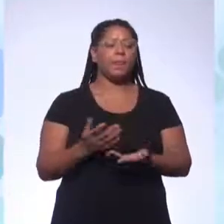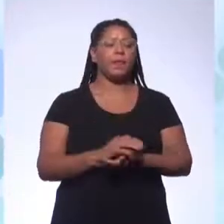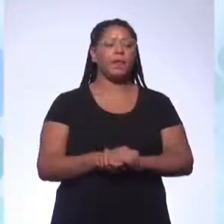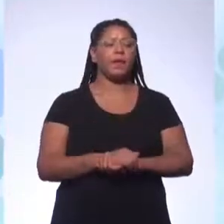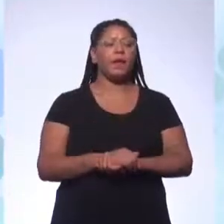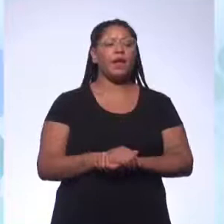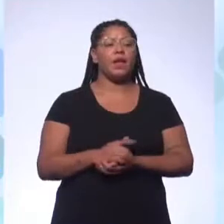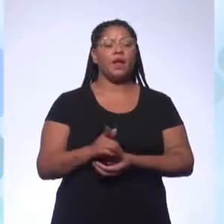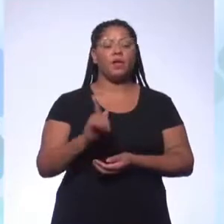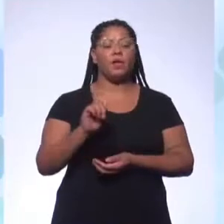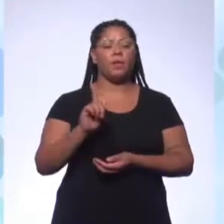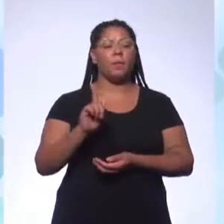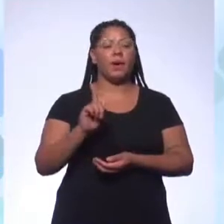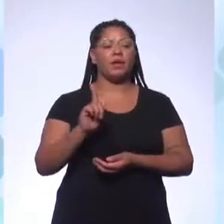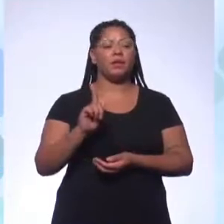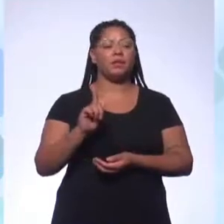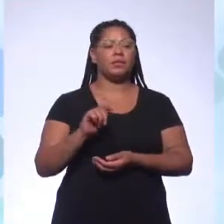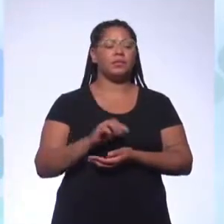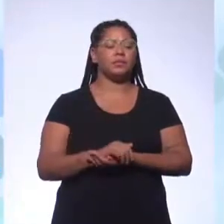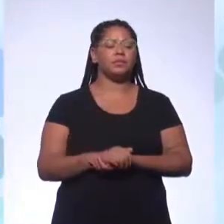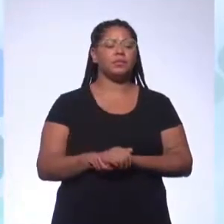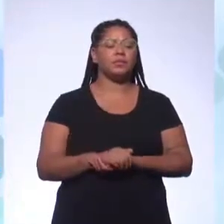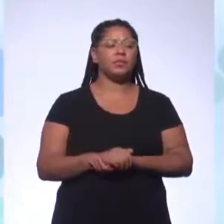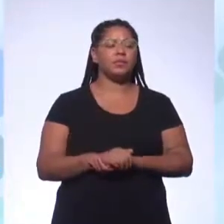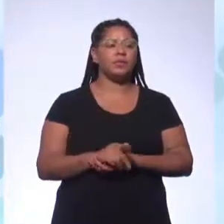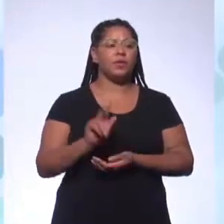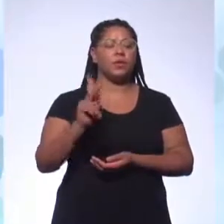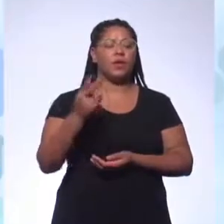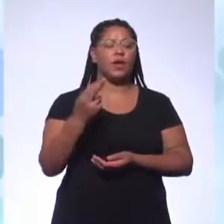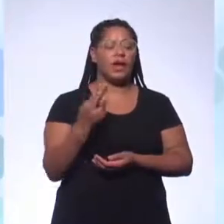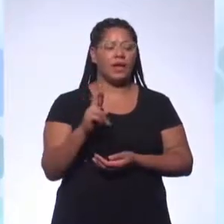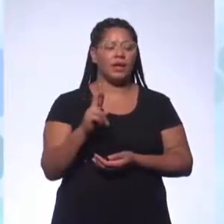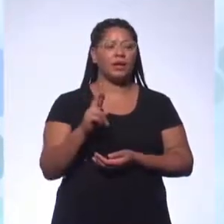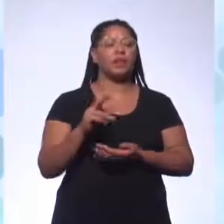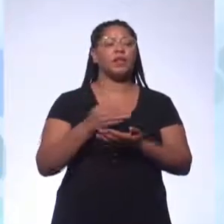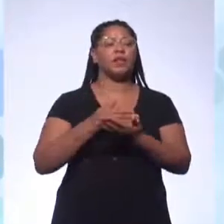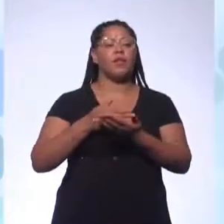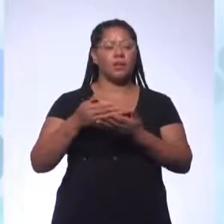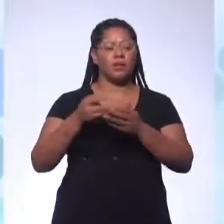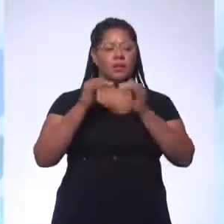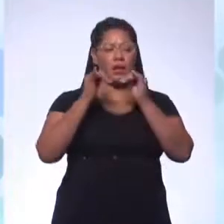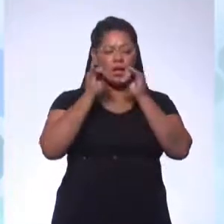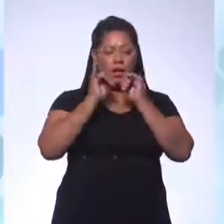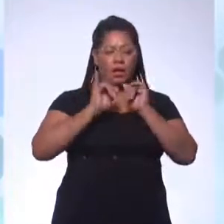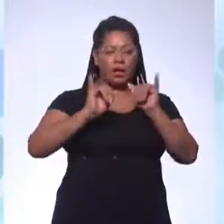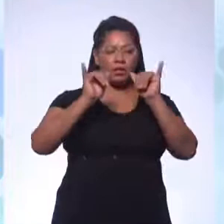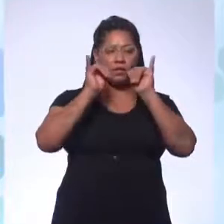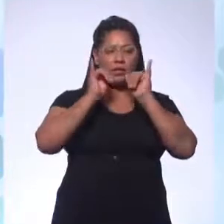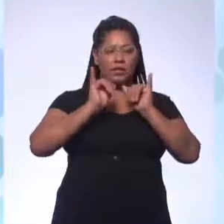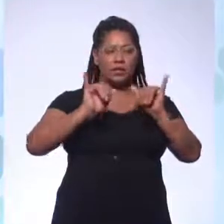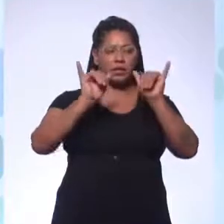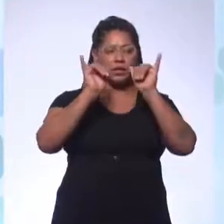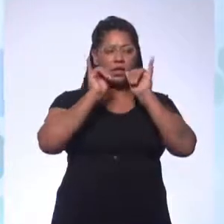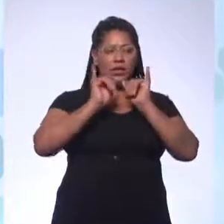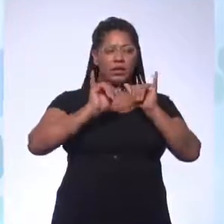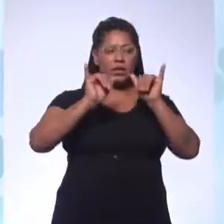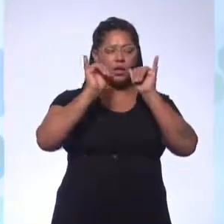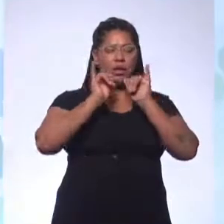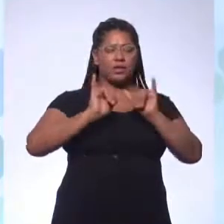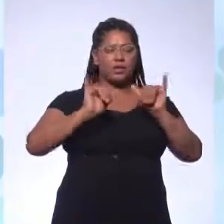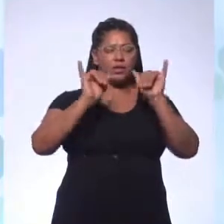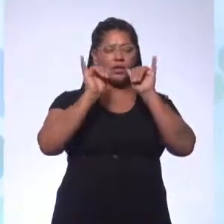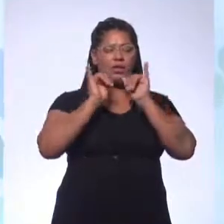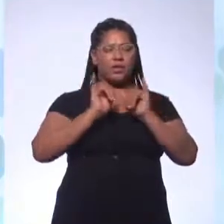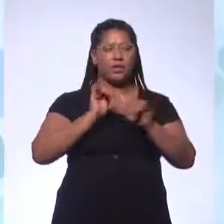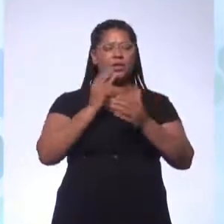Gorbachev que vai então realizar o pronunciamento da dissolução da União